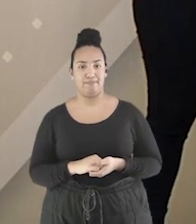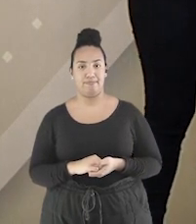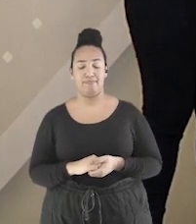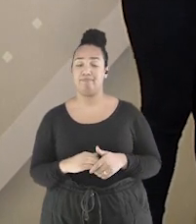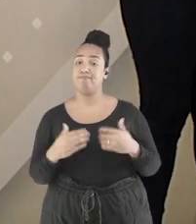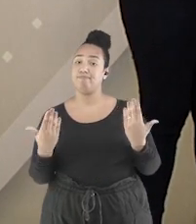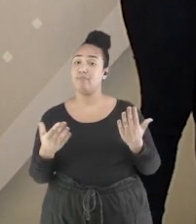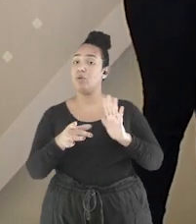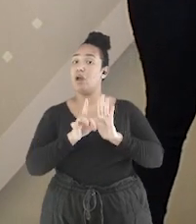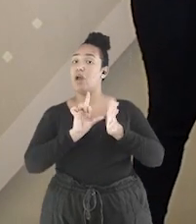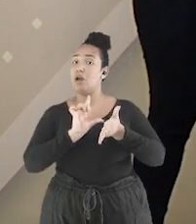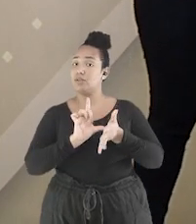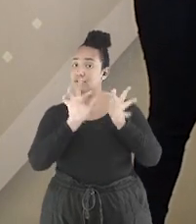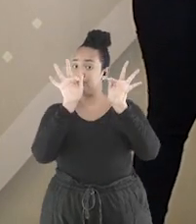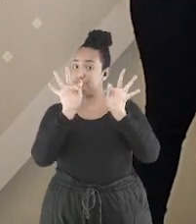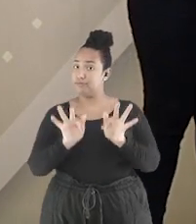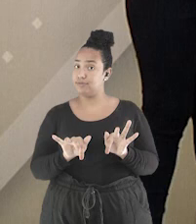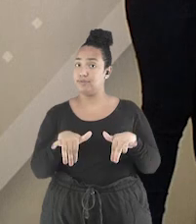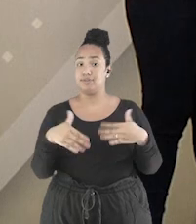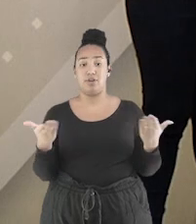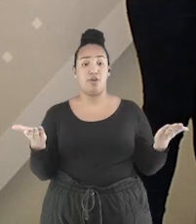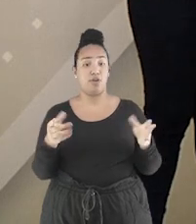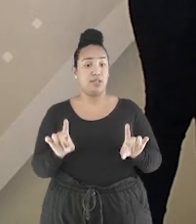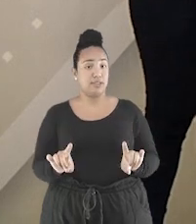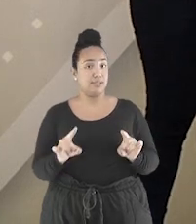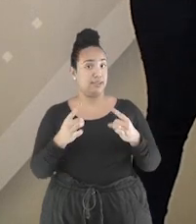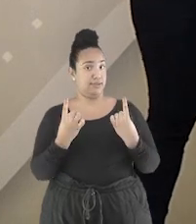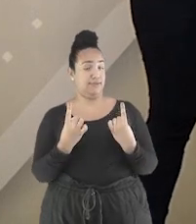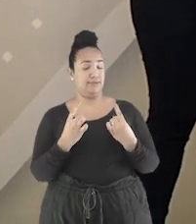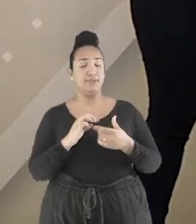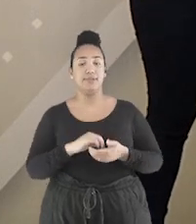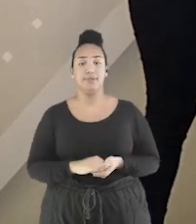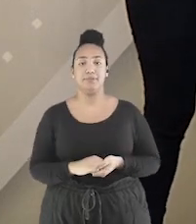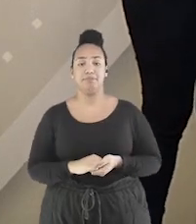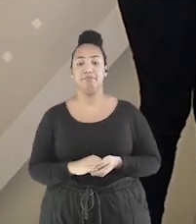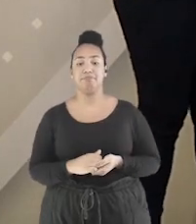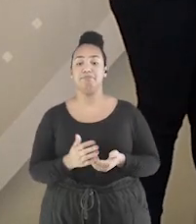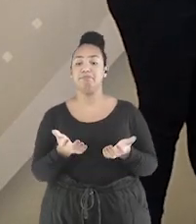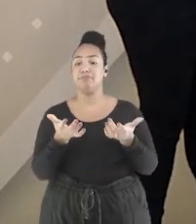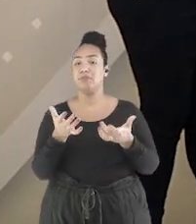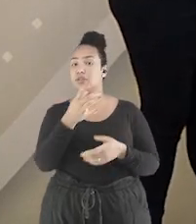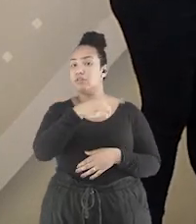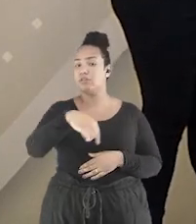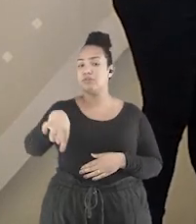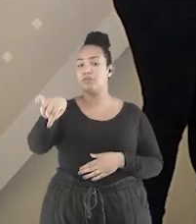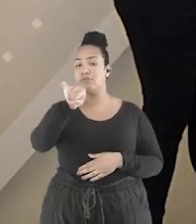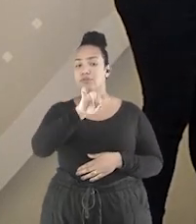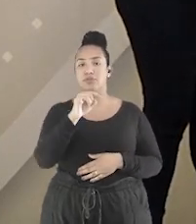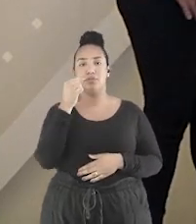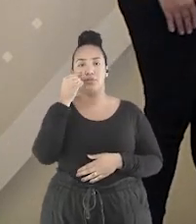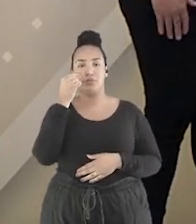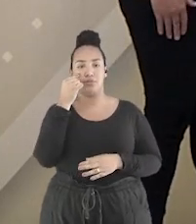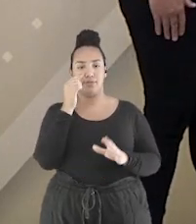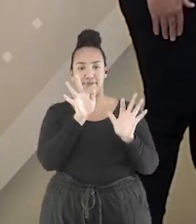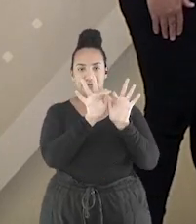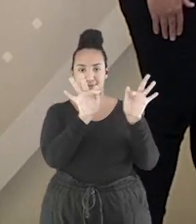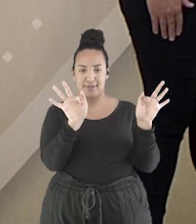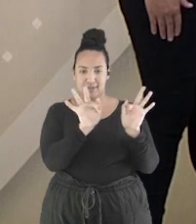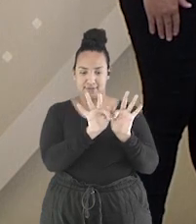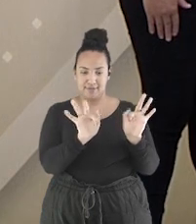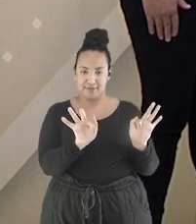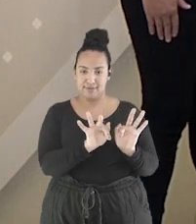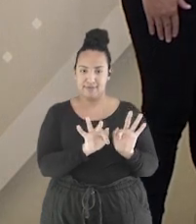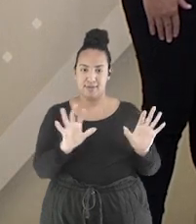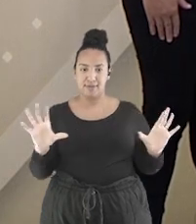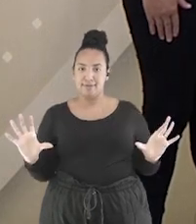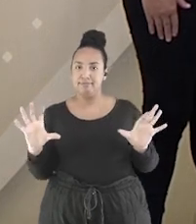E antes de nos despedirmos, que tal um desafio? Nós queremos que vocês associem cada uma dessas três expressões